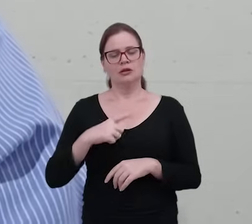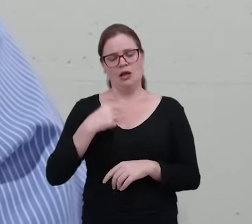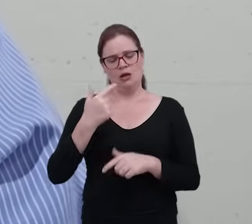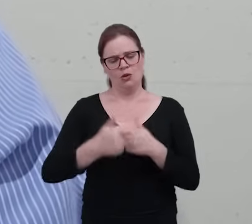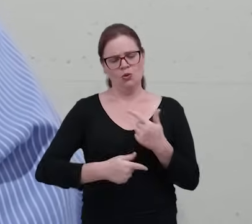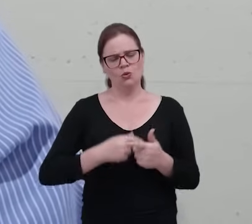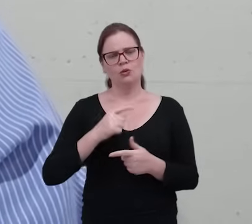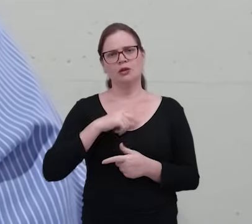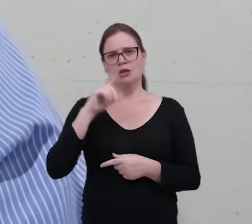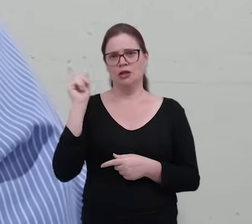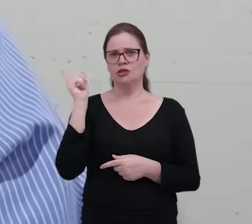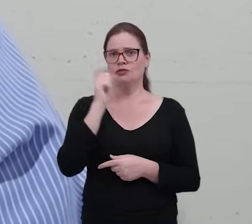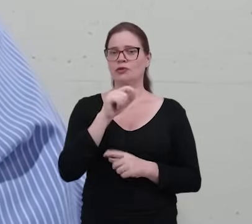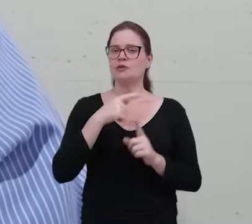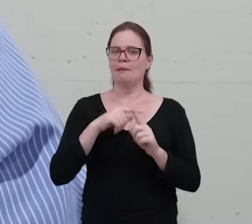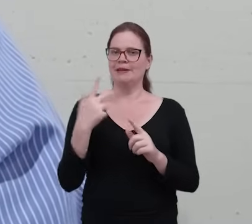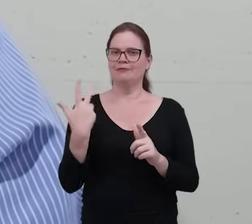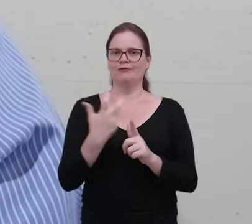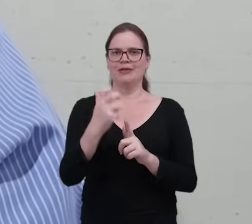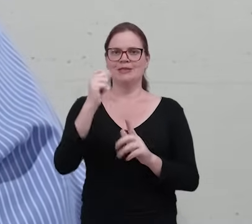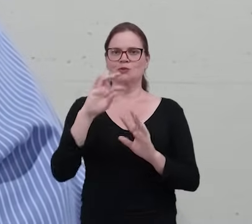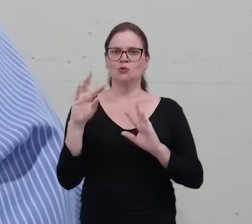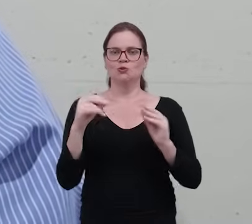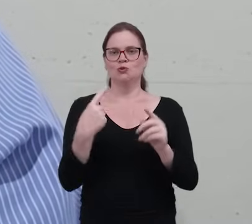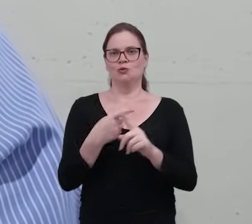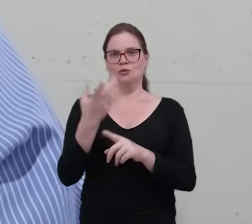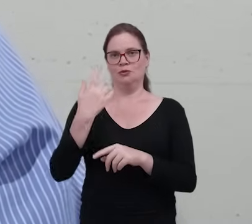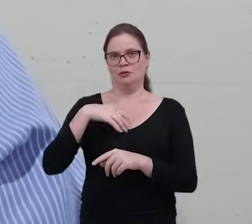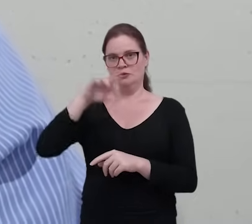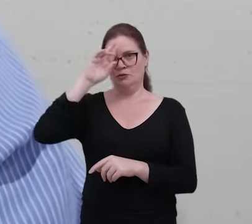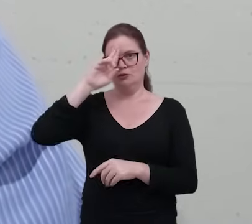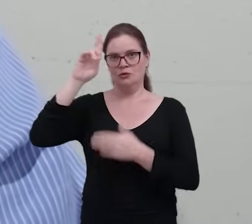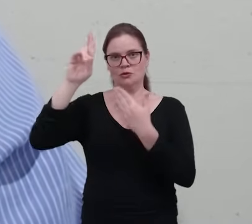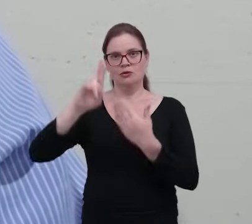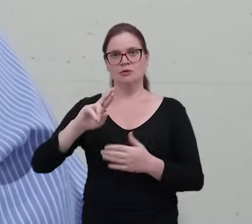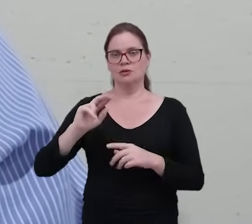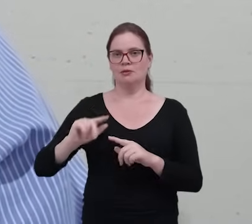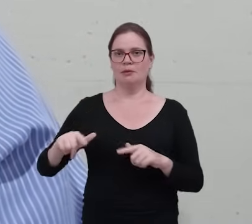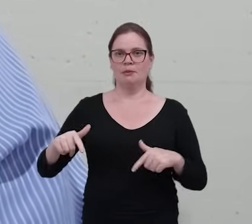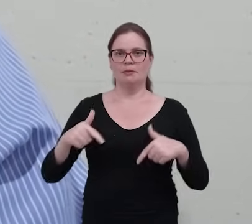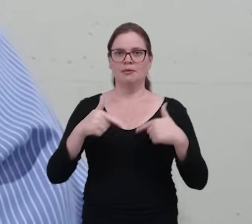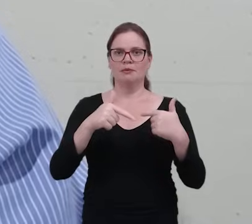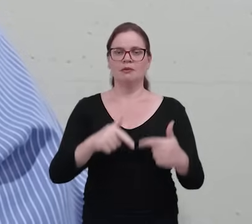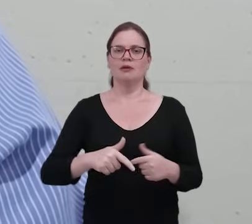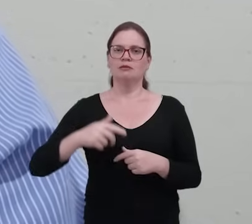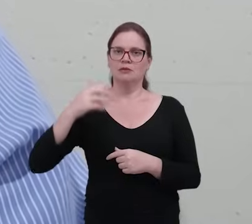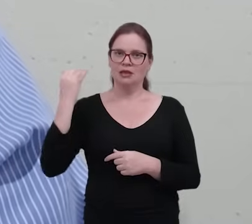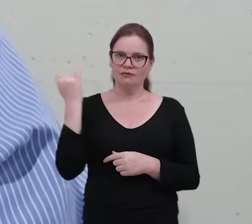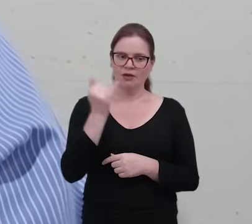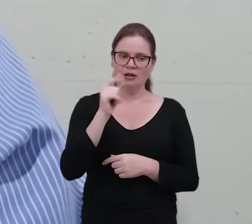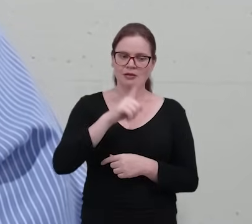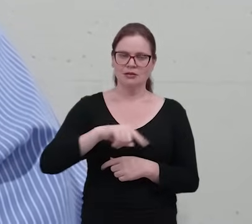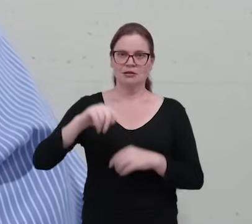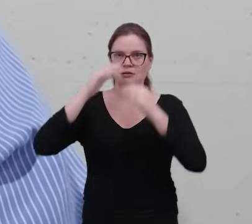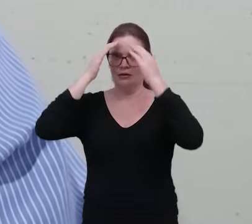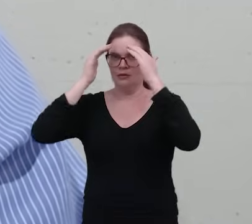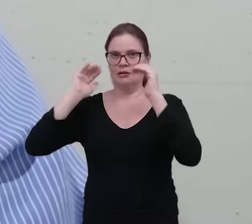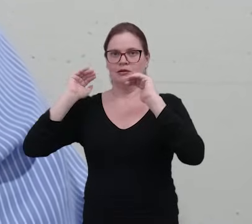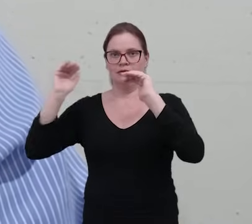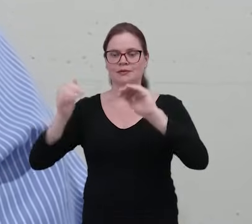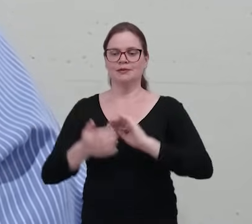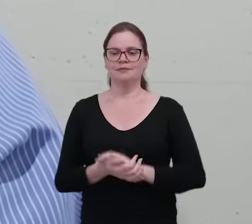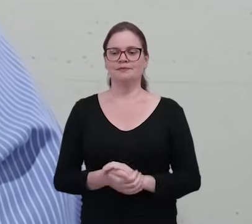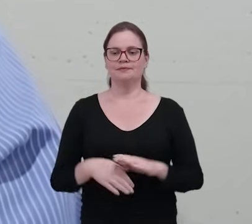sido vencidas, porque o Senhor tem sido ouvido, né? A voz do Espírito Santo tem sido